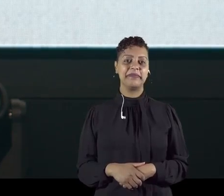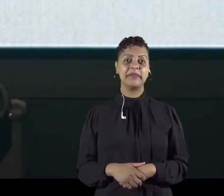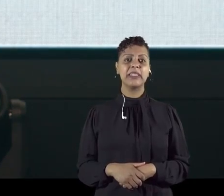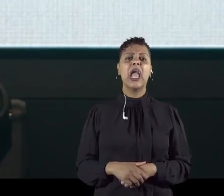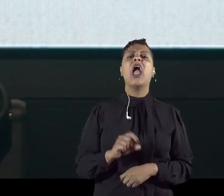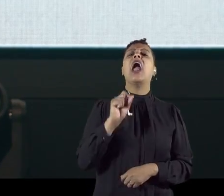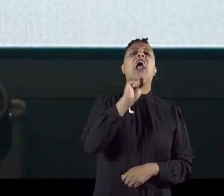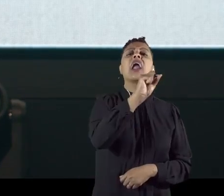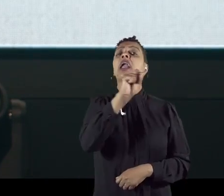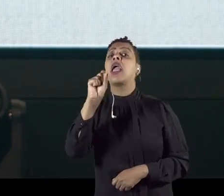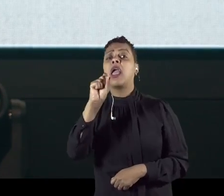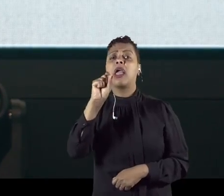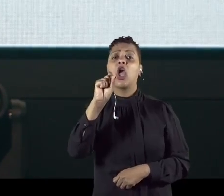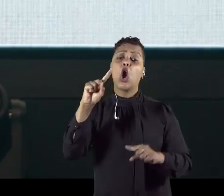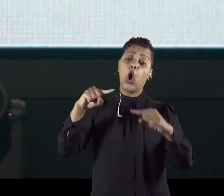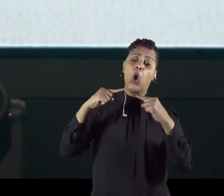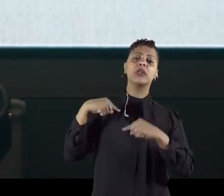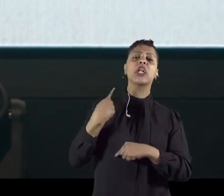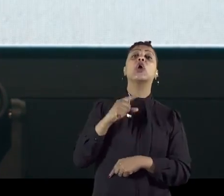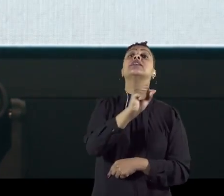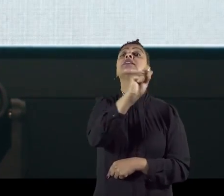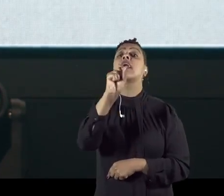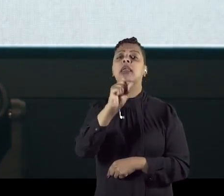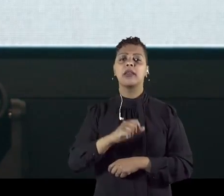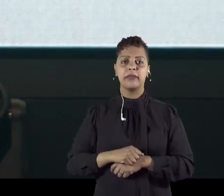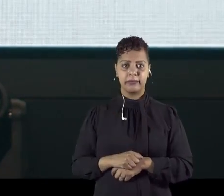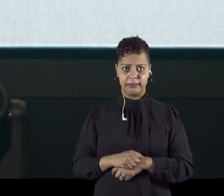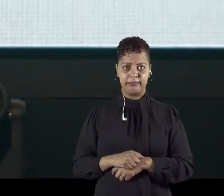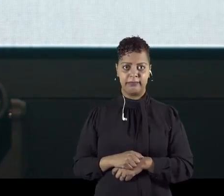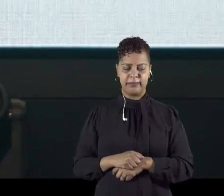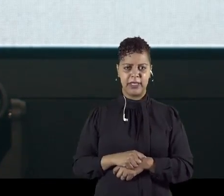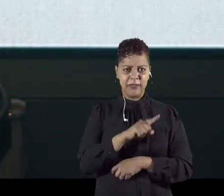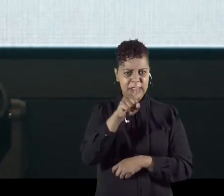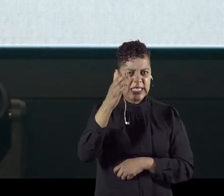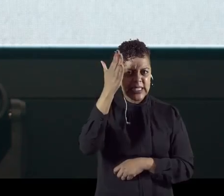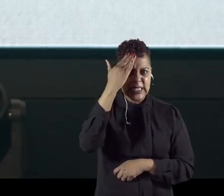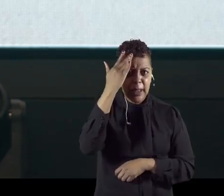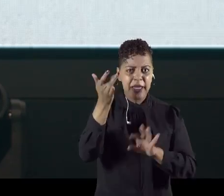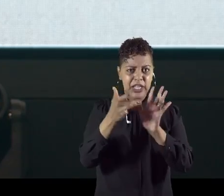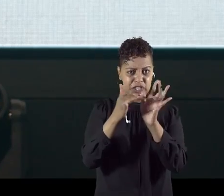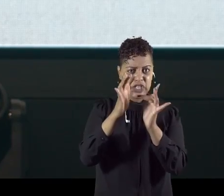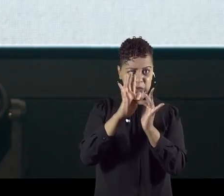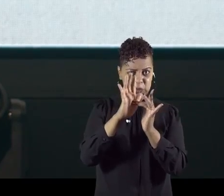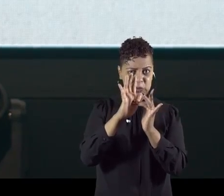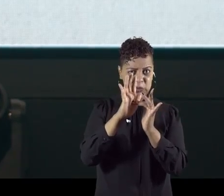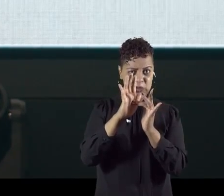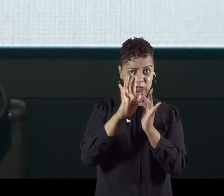e quem os condenará a Olá você sabia que Jesus é para aquele que crer nele